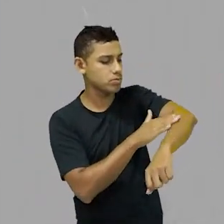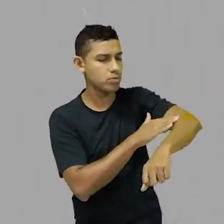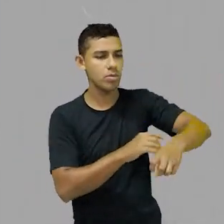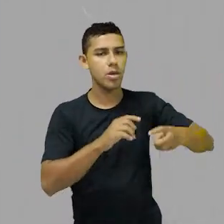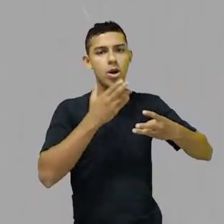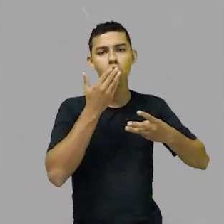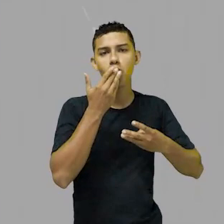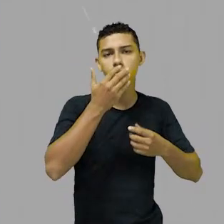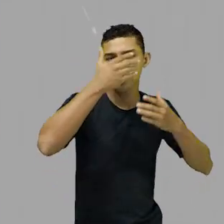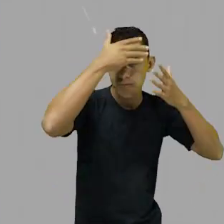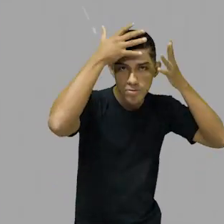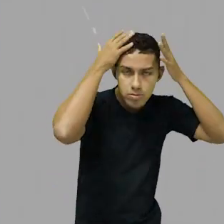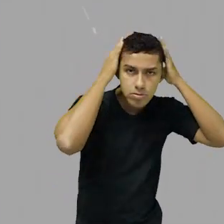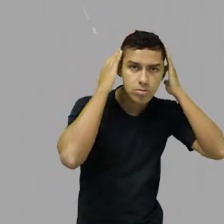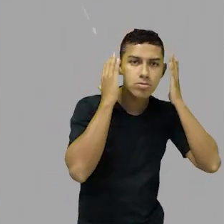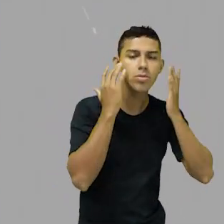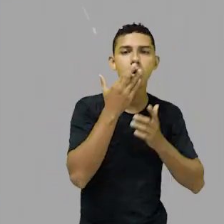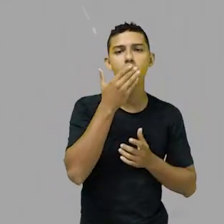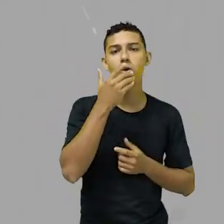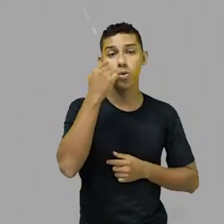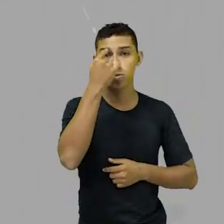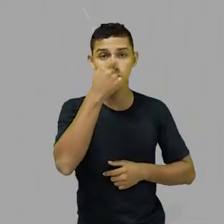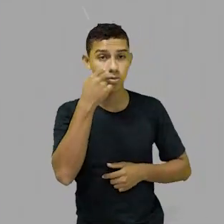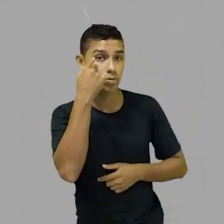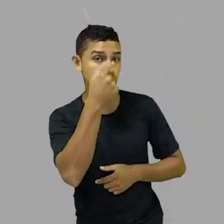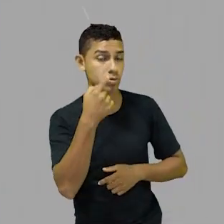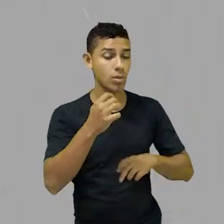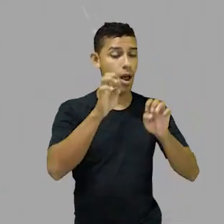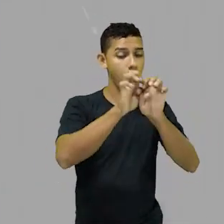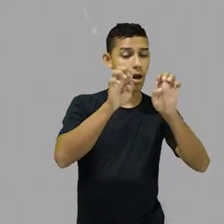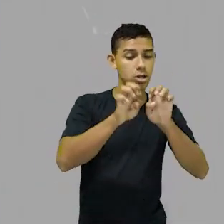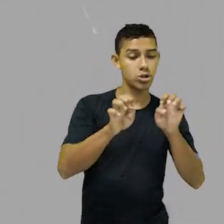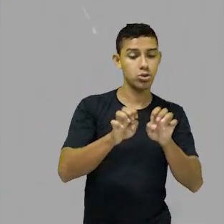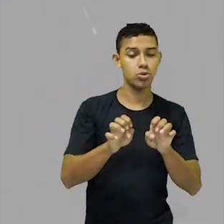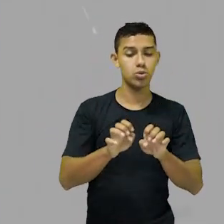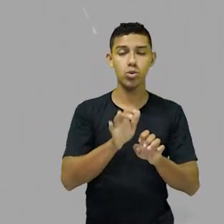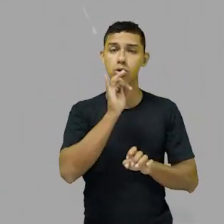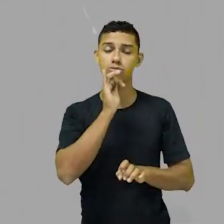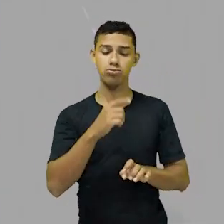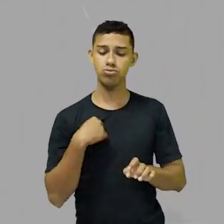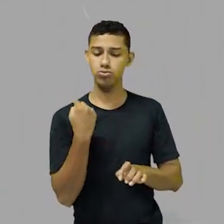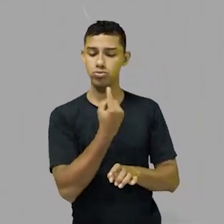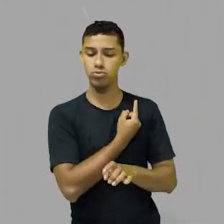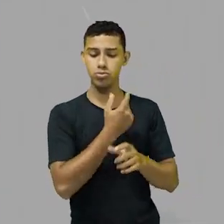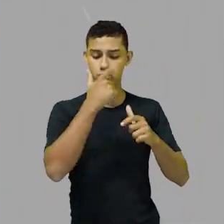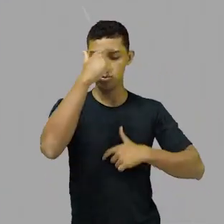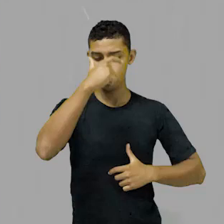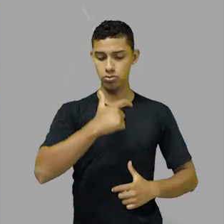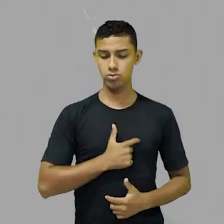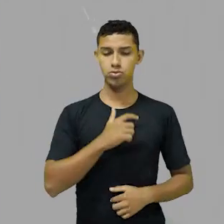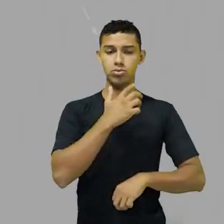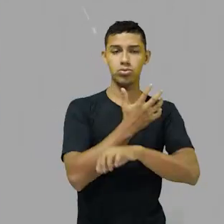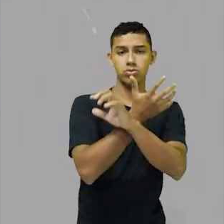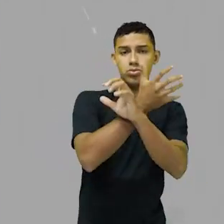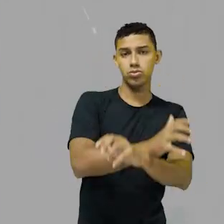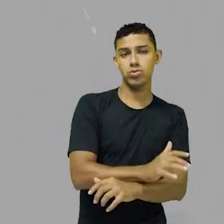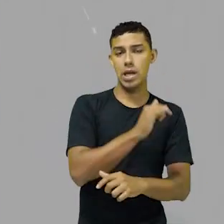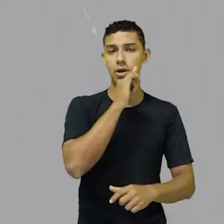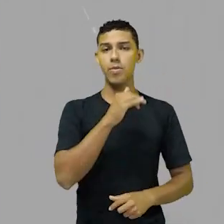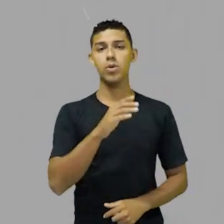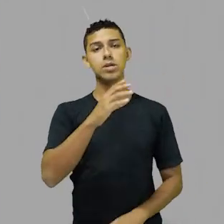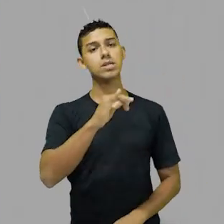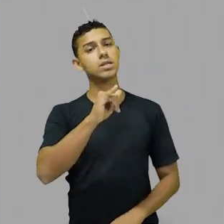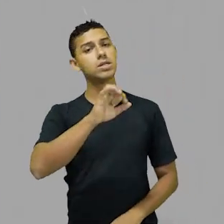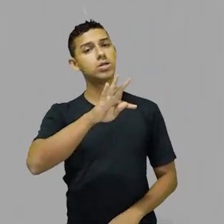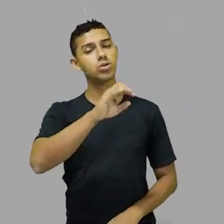dos olhos, né? A estrutura dos nossos ossos, do nosso